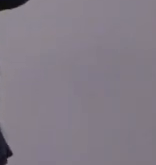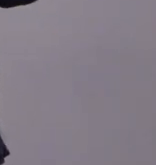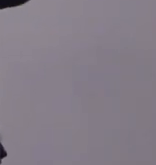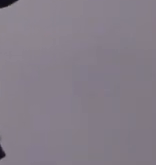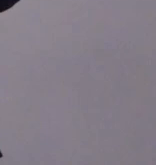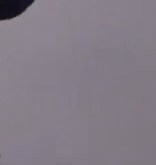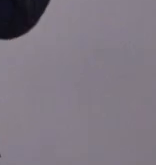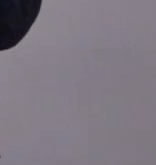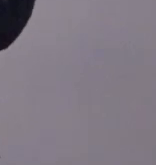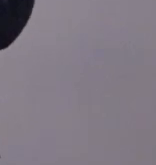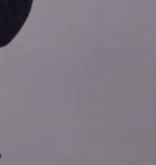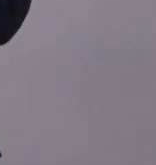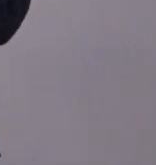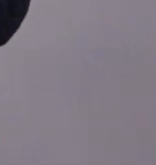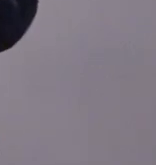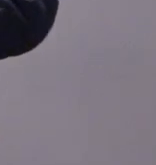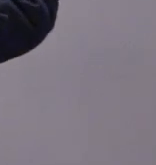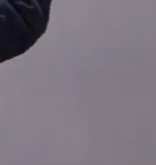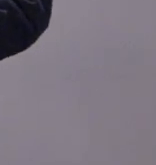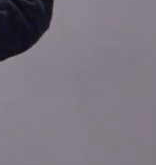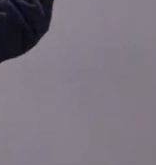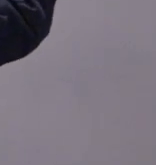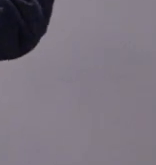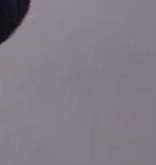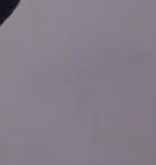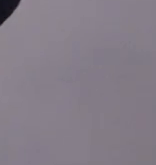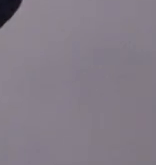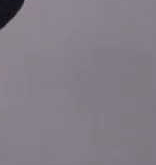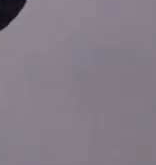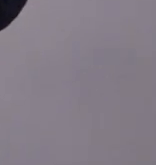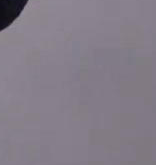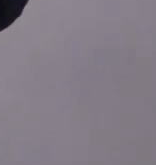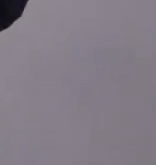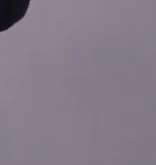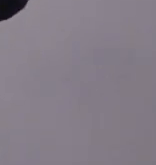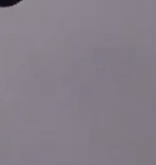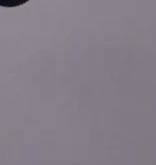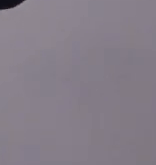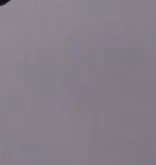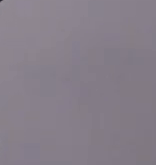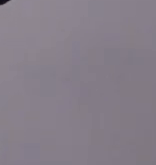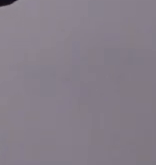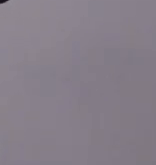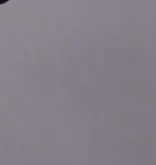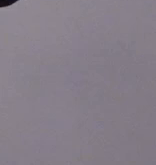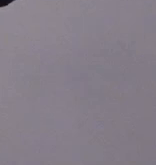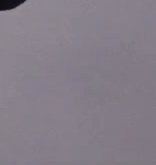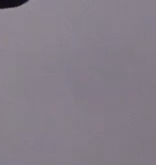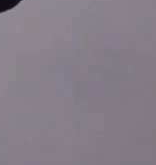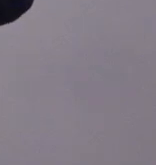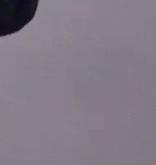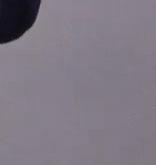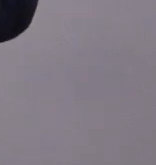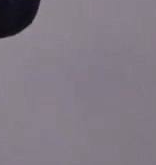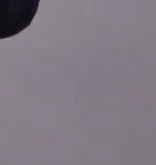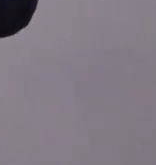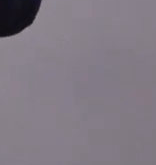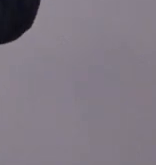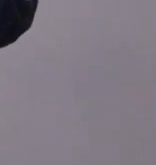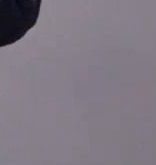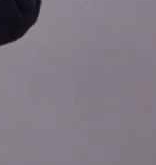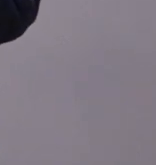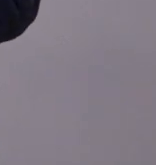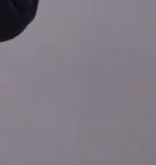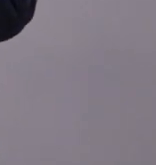Maíra Ribeiro Melo, gerente da alta complexidade da Secretaria de Desenvolvimento Social de Santa